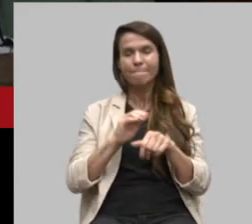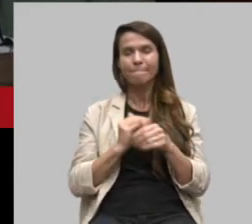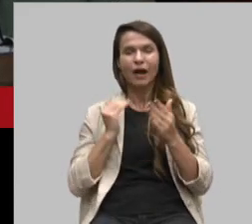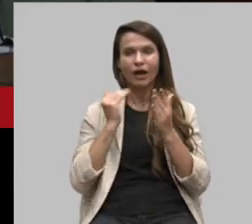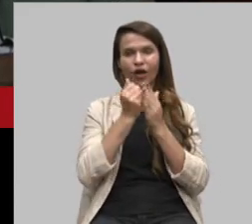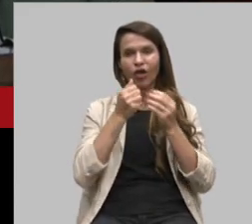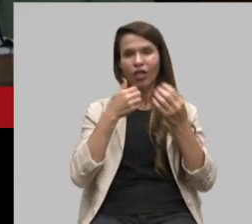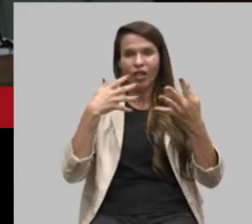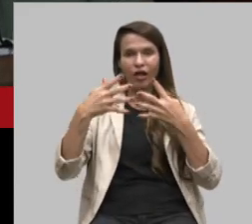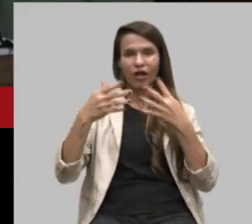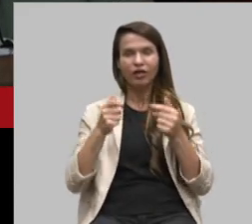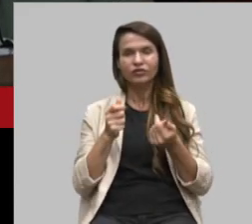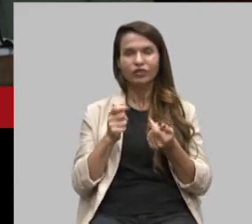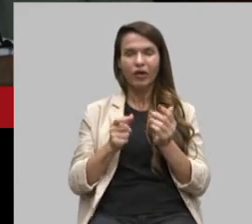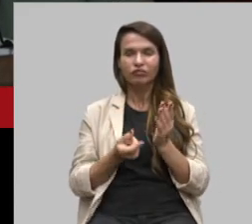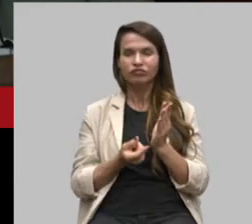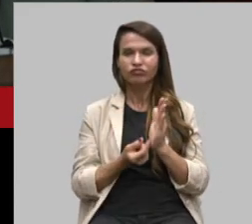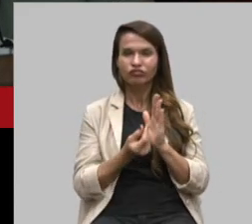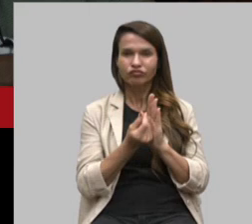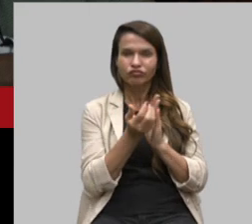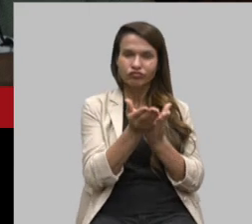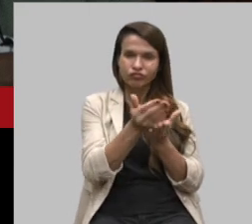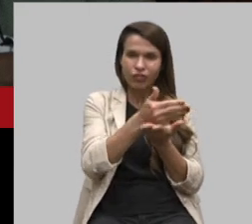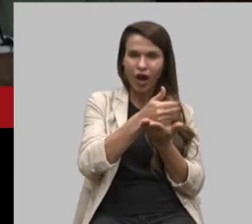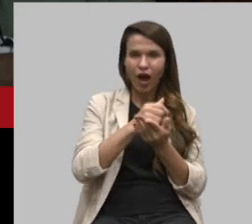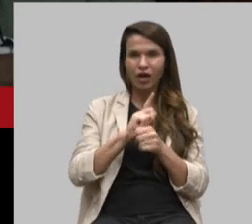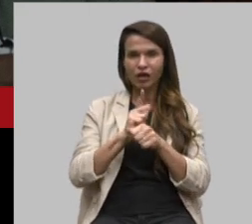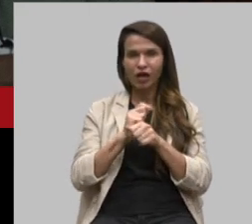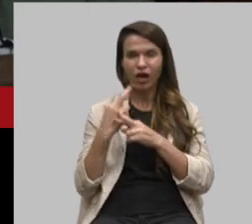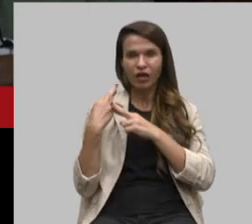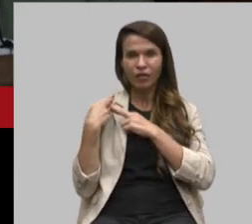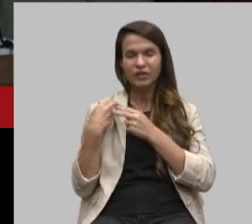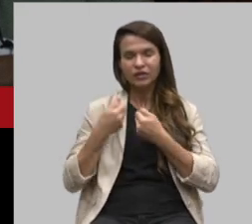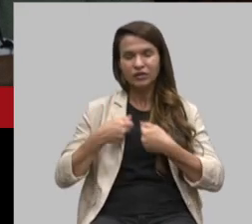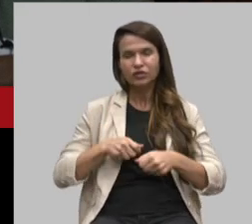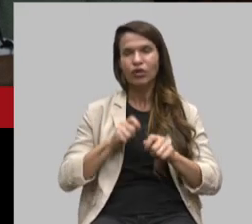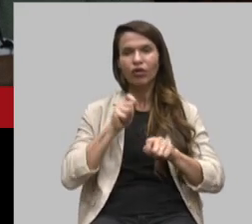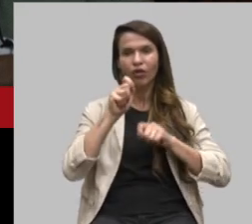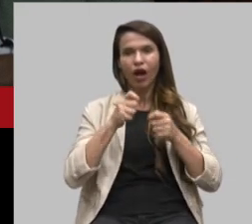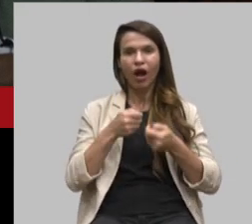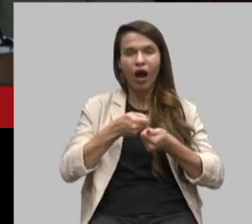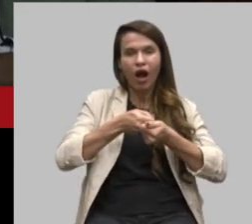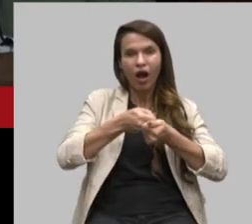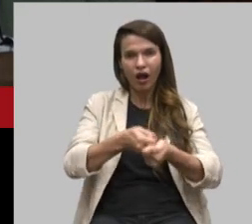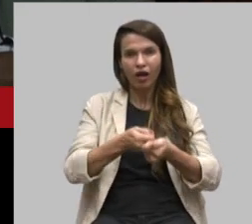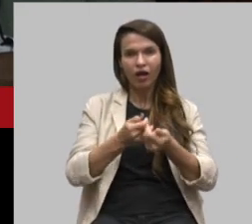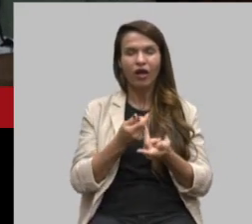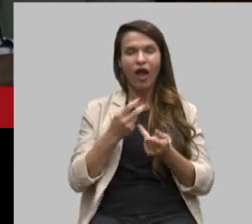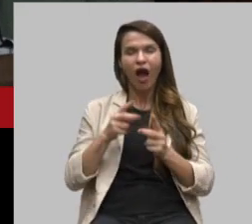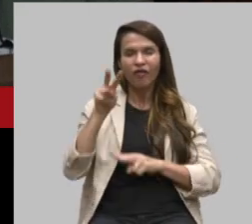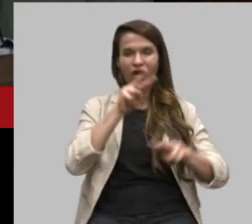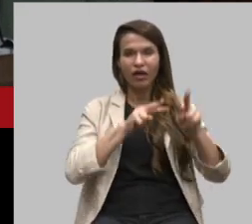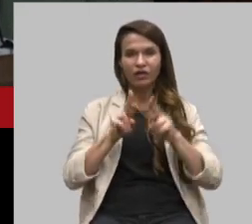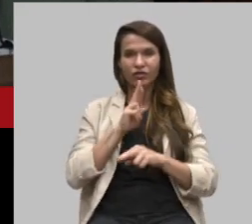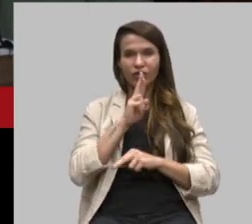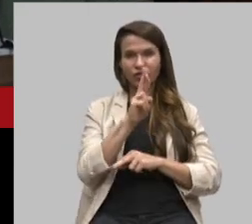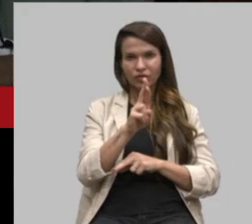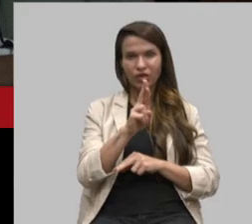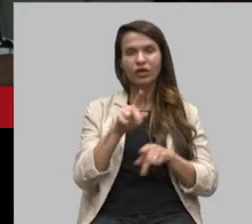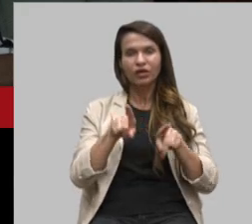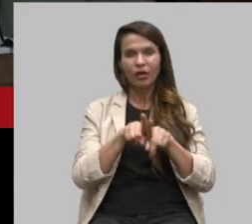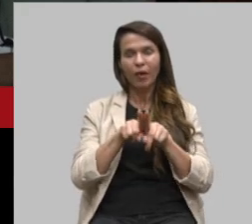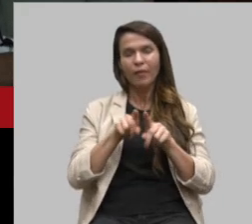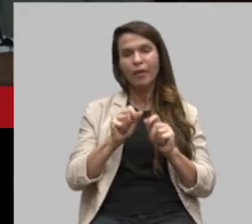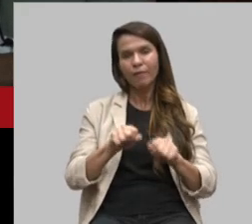prestação de contas já que a Gestão responsável exige acompanhamento e avaliação dos resultados ademais pode incentivar a